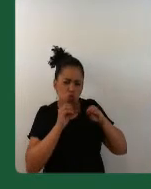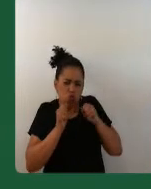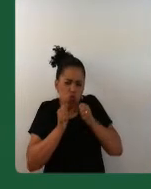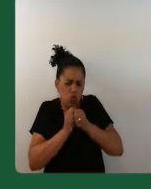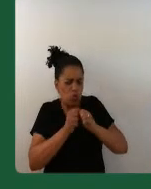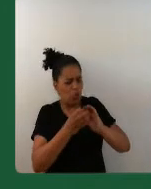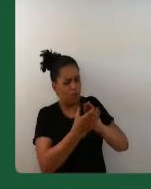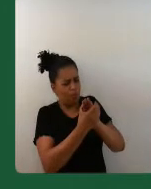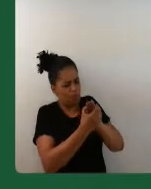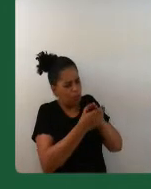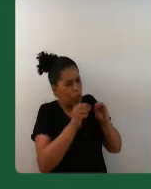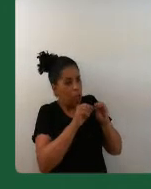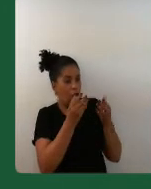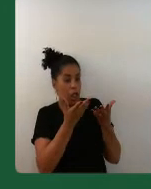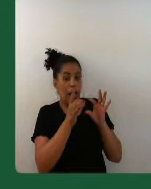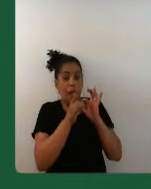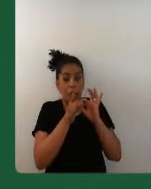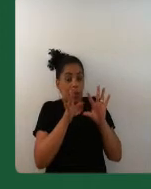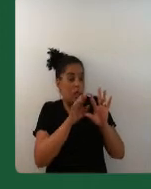pós-operatórias. Aqui,